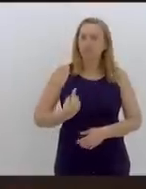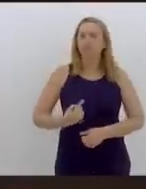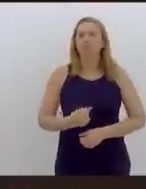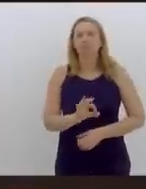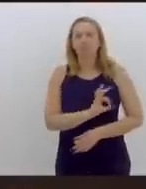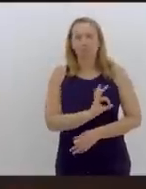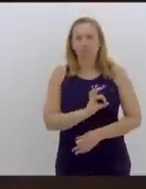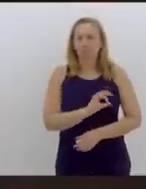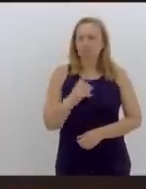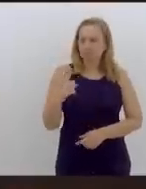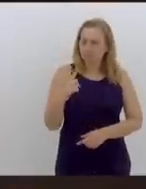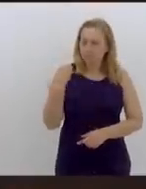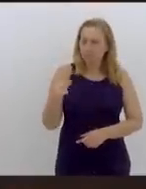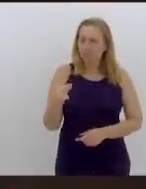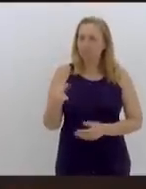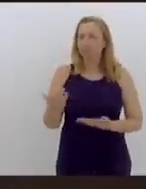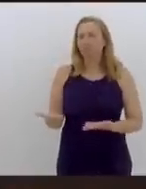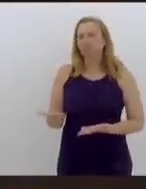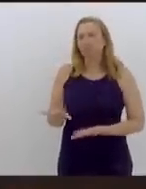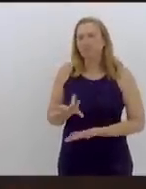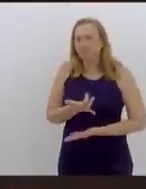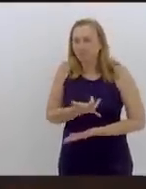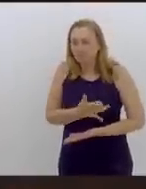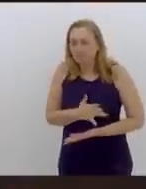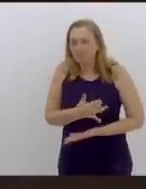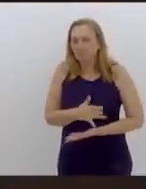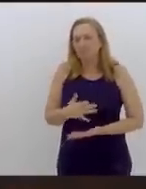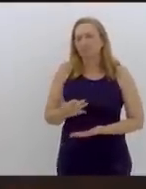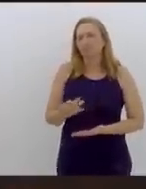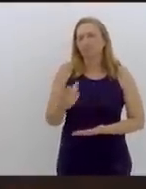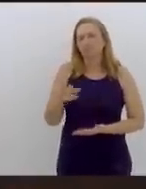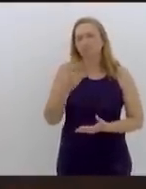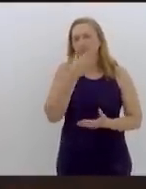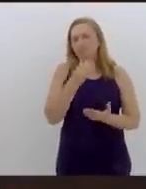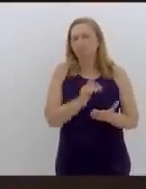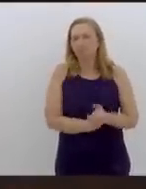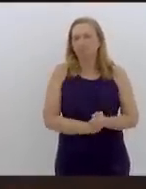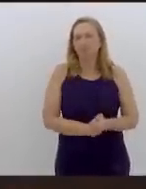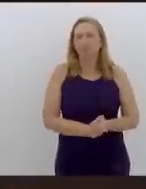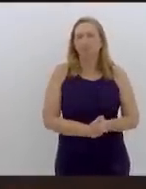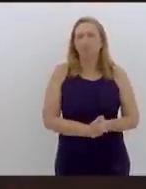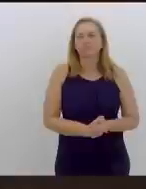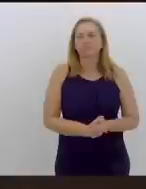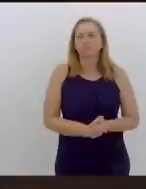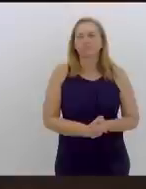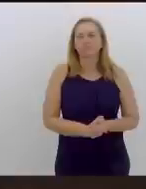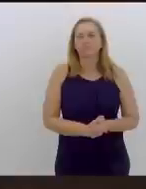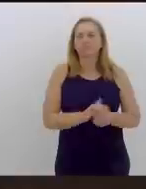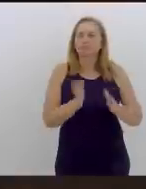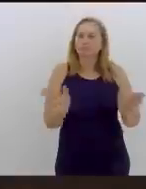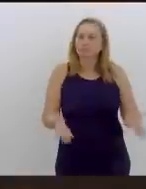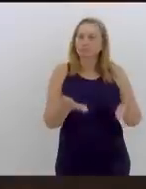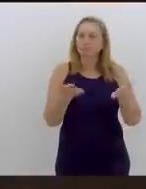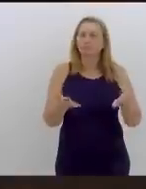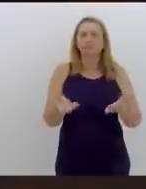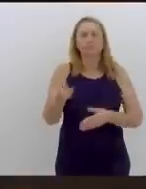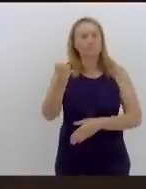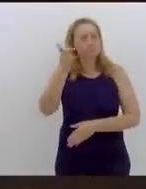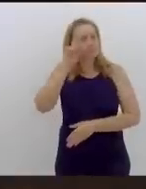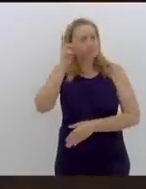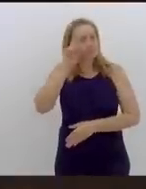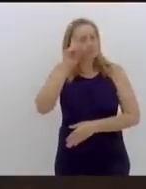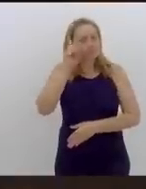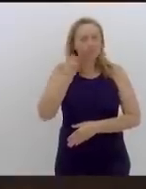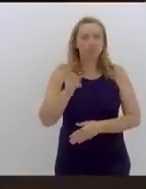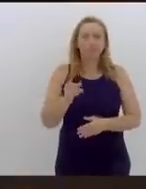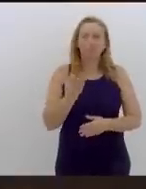meus sentimentos aí pela perda de uma pessoa querida e qual a minha motivação diária isso eu